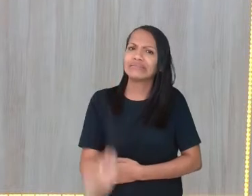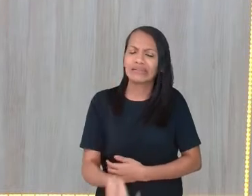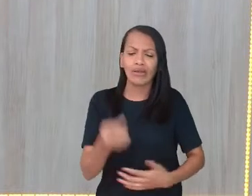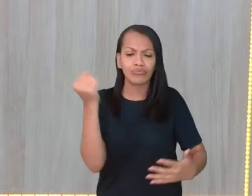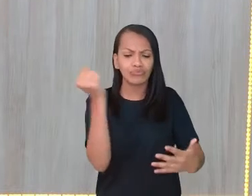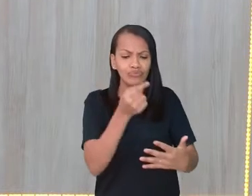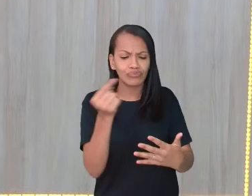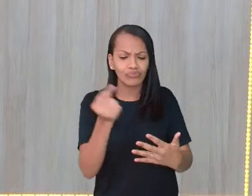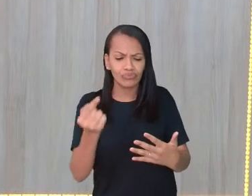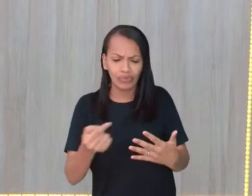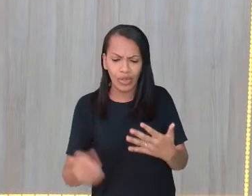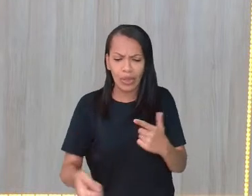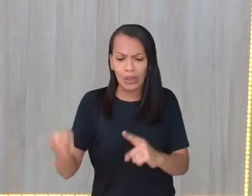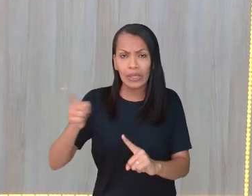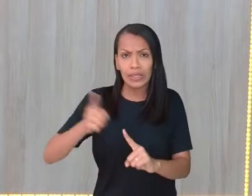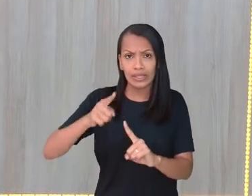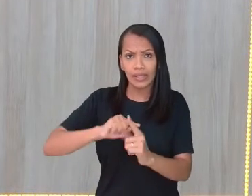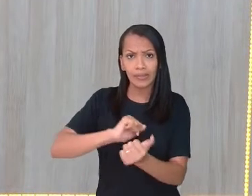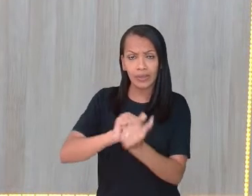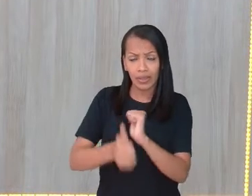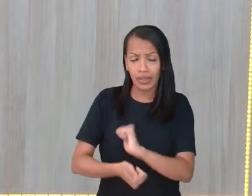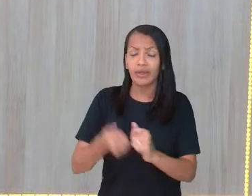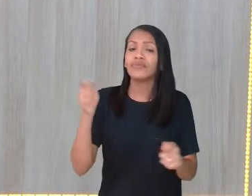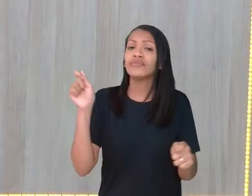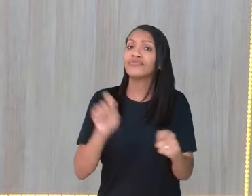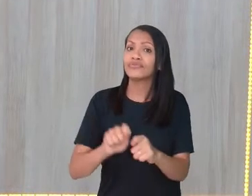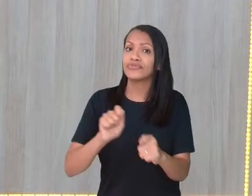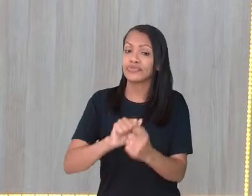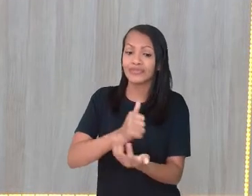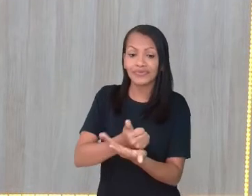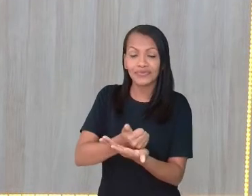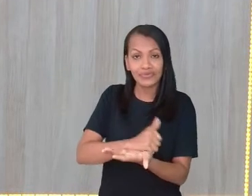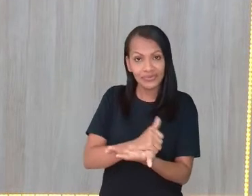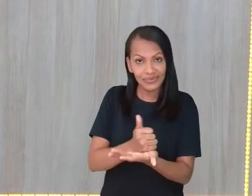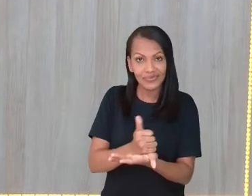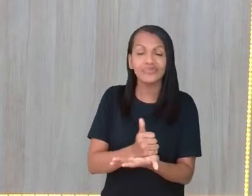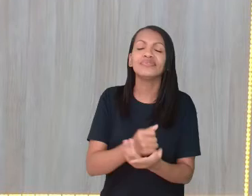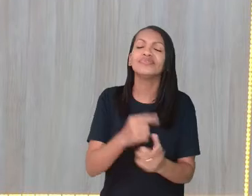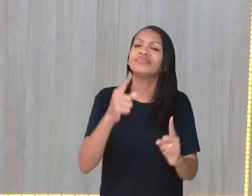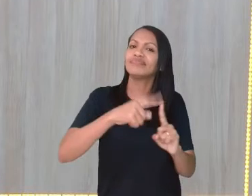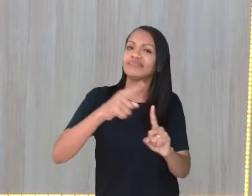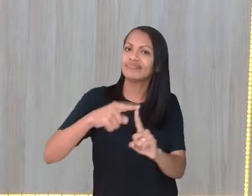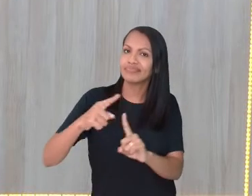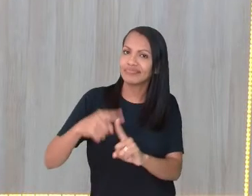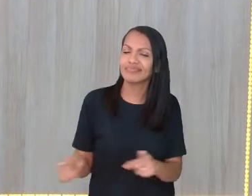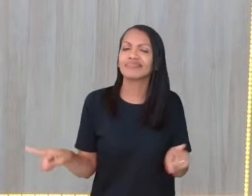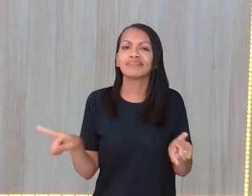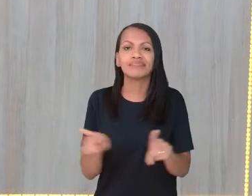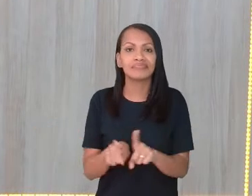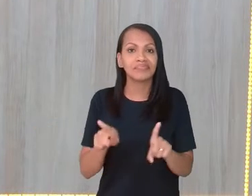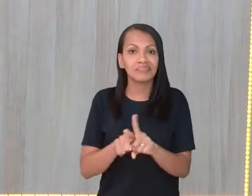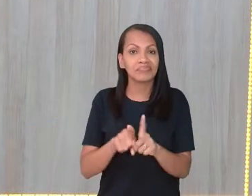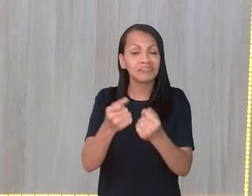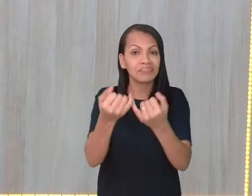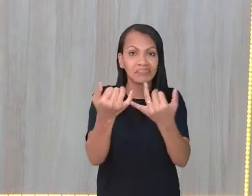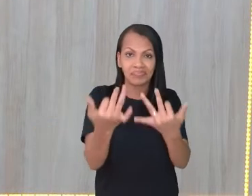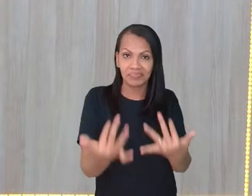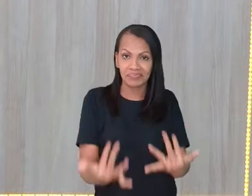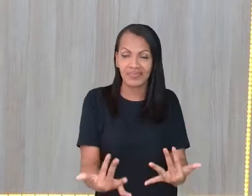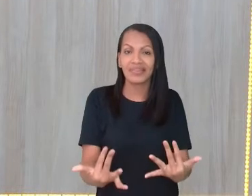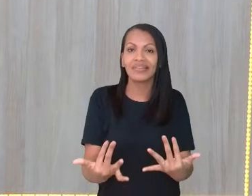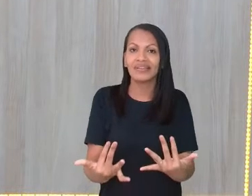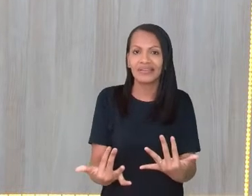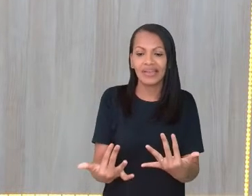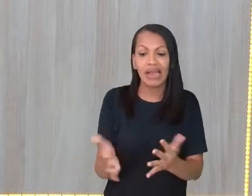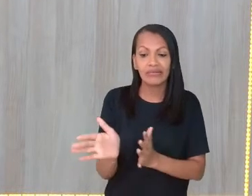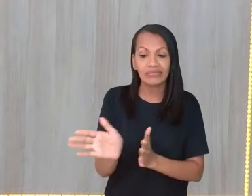de esportes, fez jogos específicos de cada classificação, a gente falou sobre essa questão